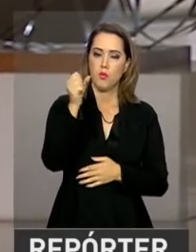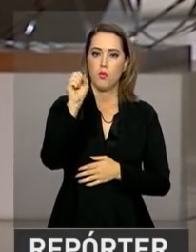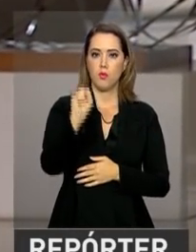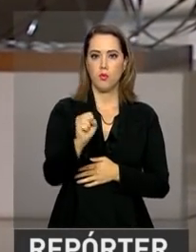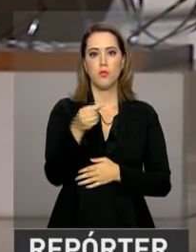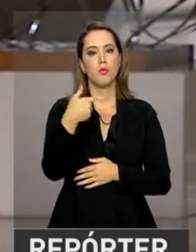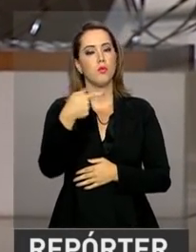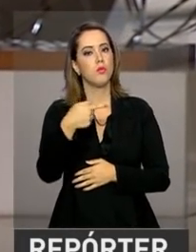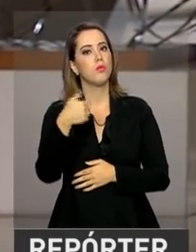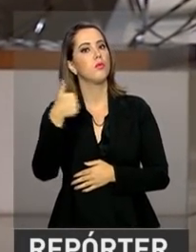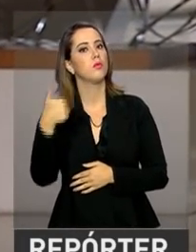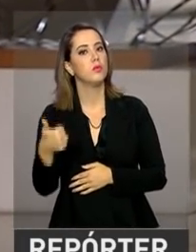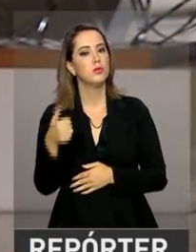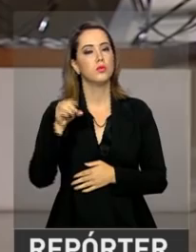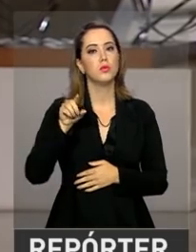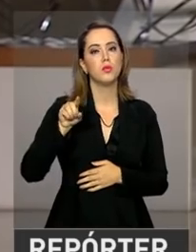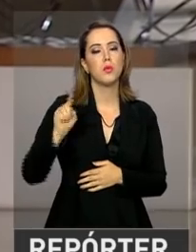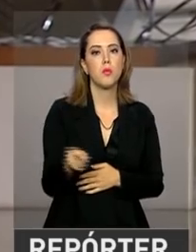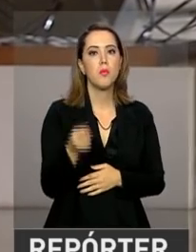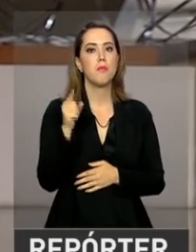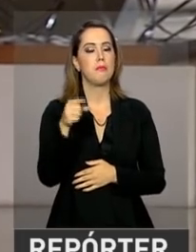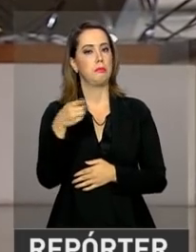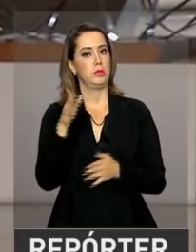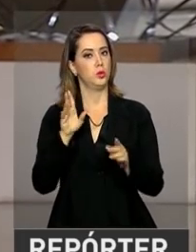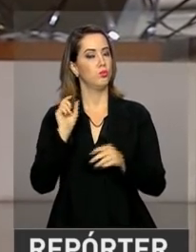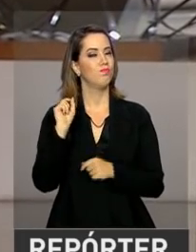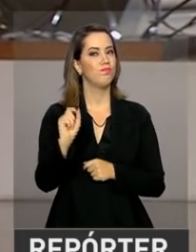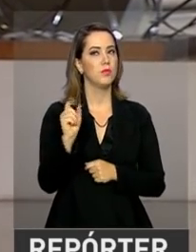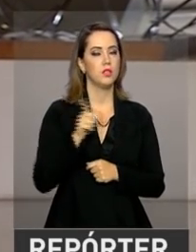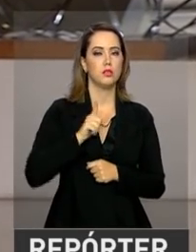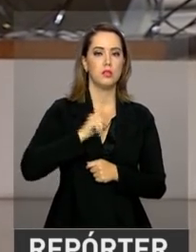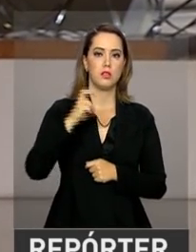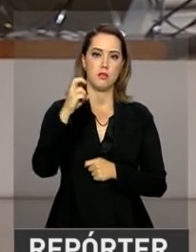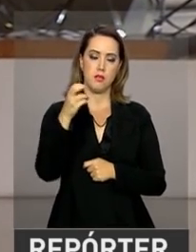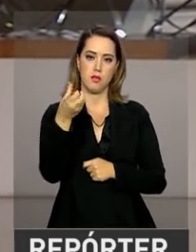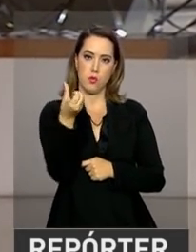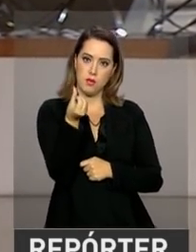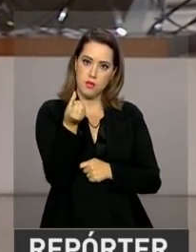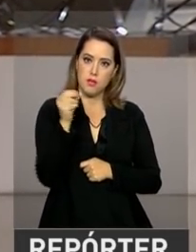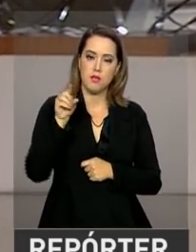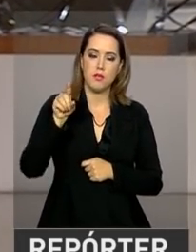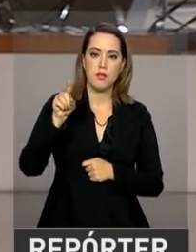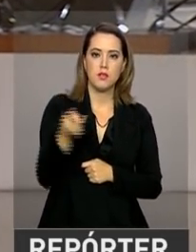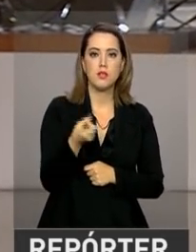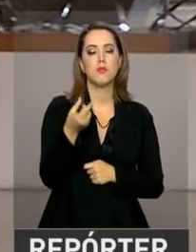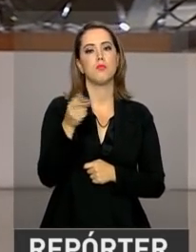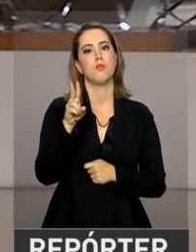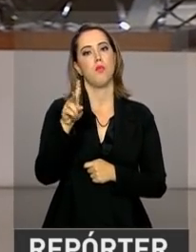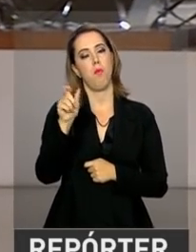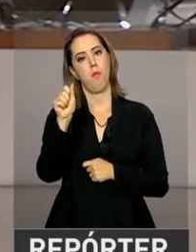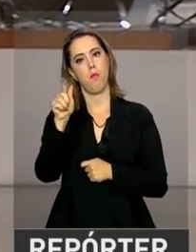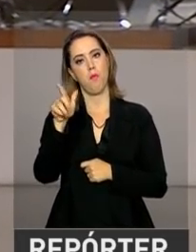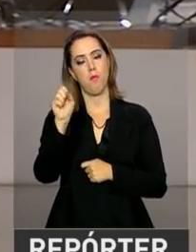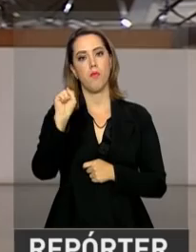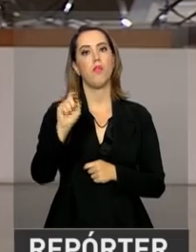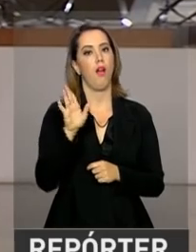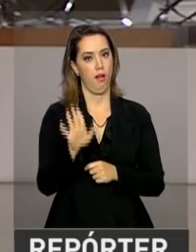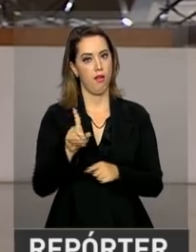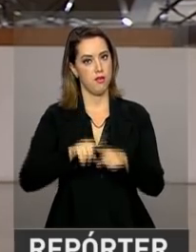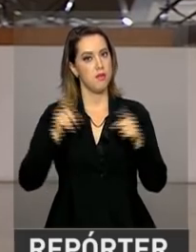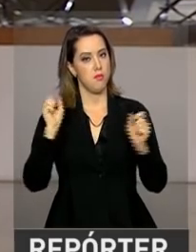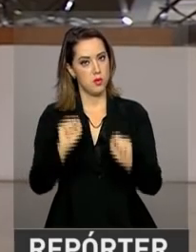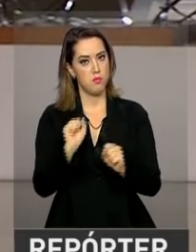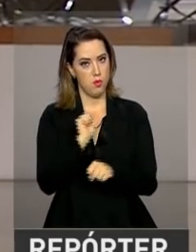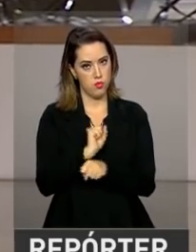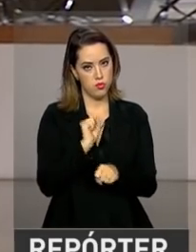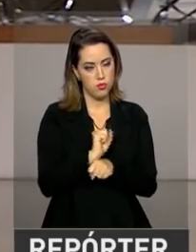871.000 inscrições para 56.000 vagas. Quem não for selecionado aí nessa primeira fase, pode fazer a